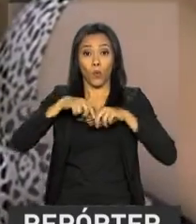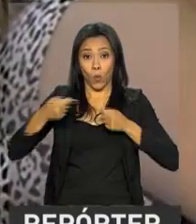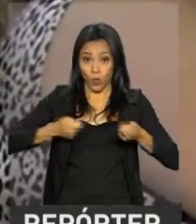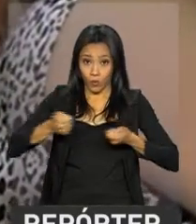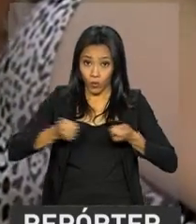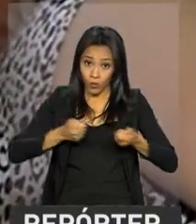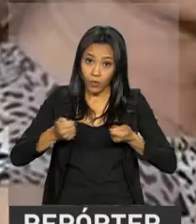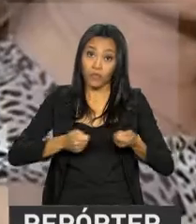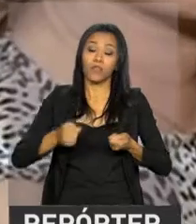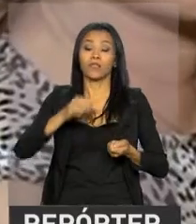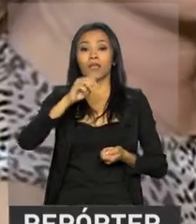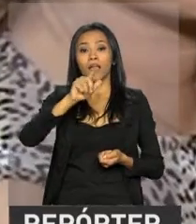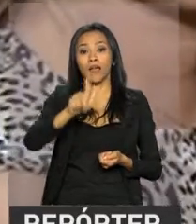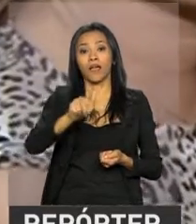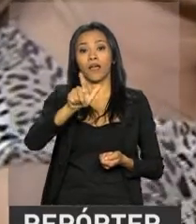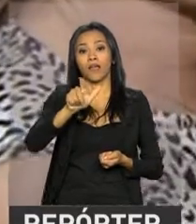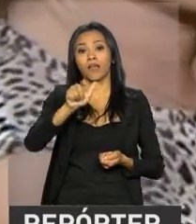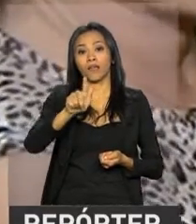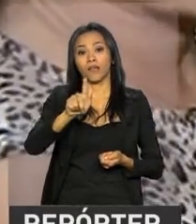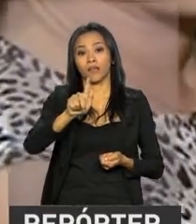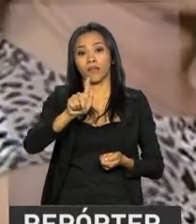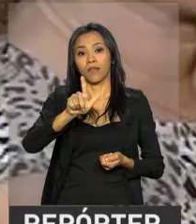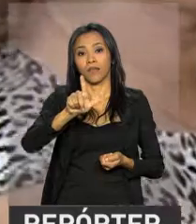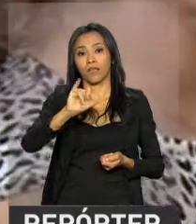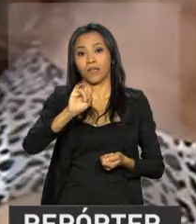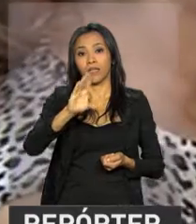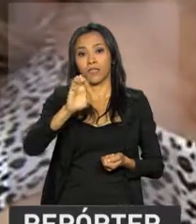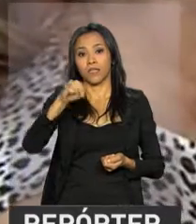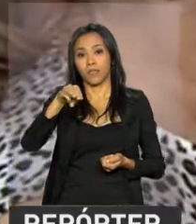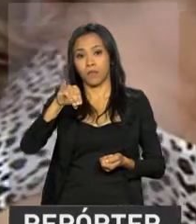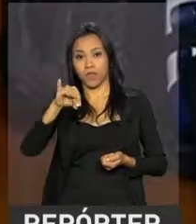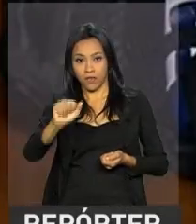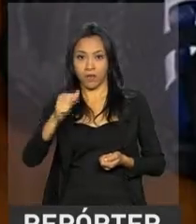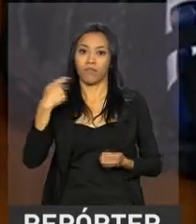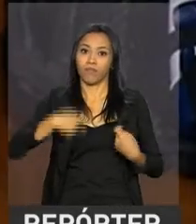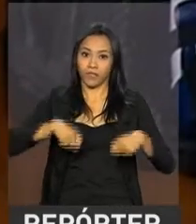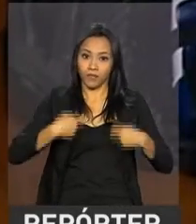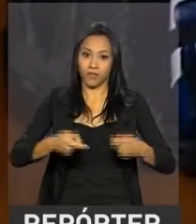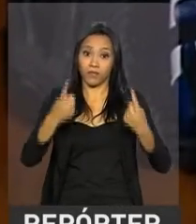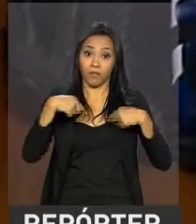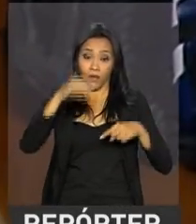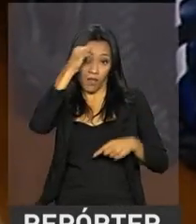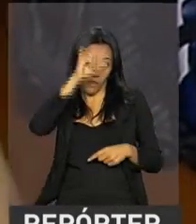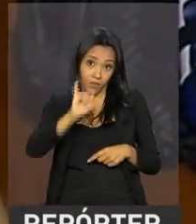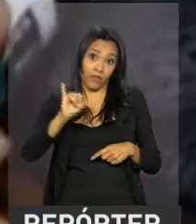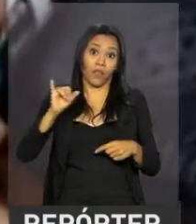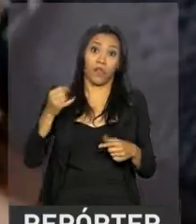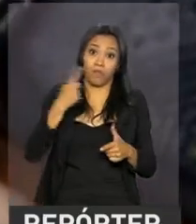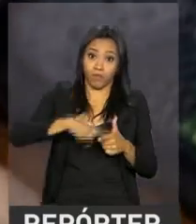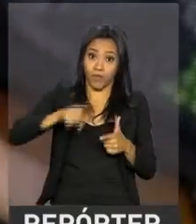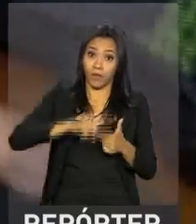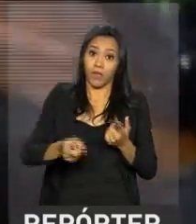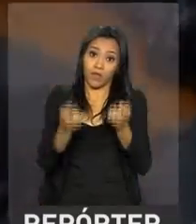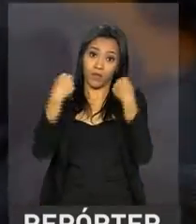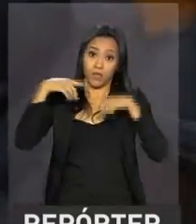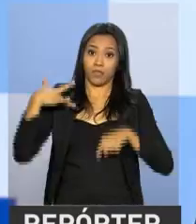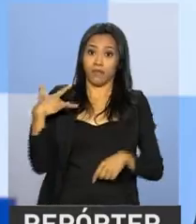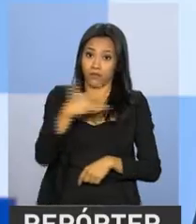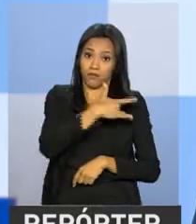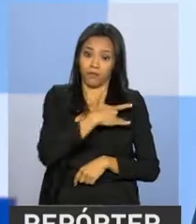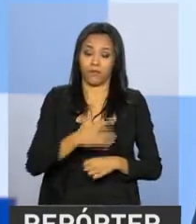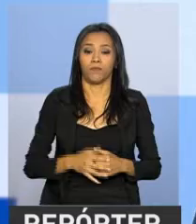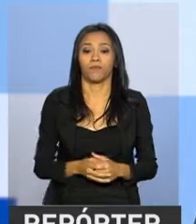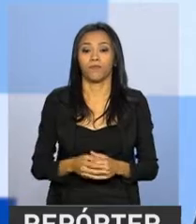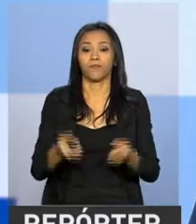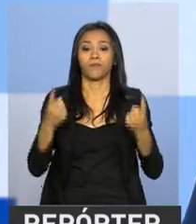fundamental para evitar complicações relacionadas à doença como danos em órgãos nervos e vasos sanguíneos é